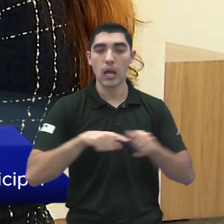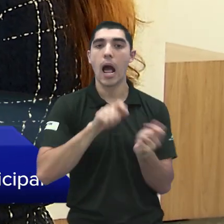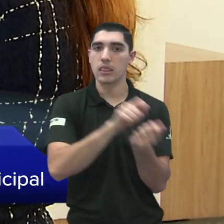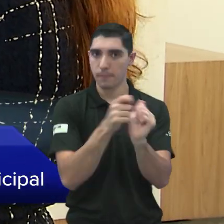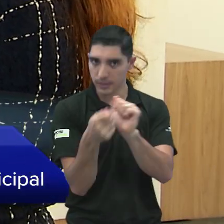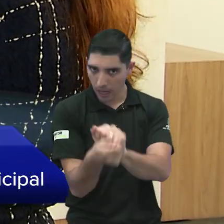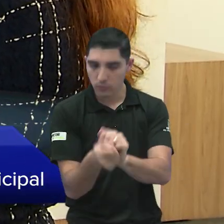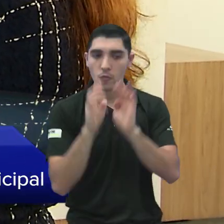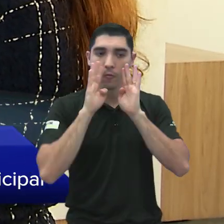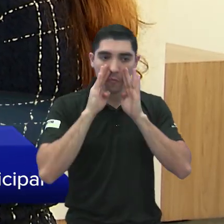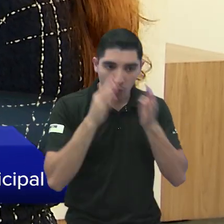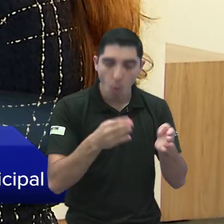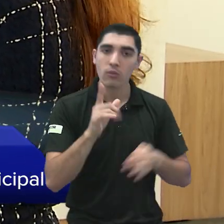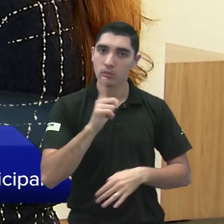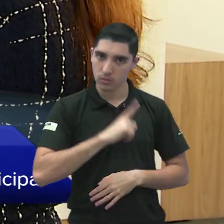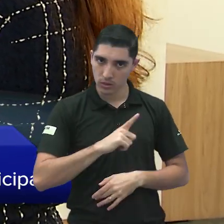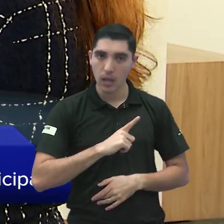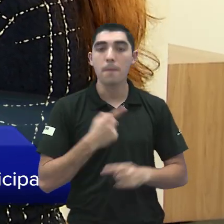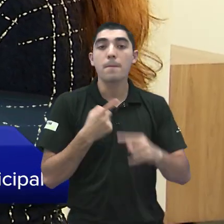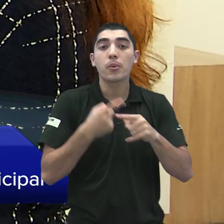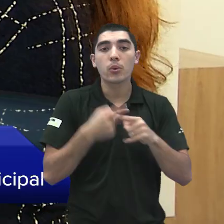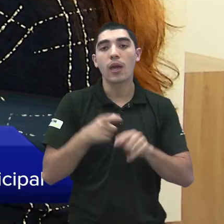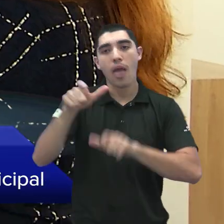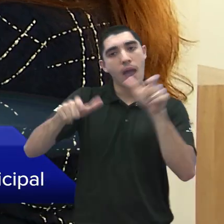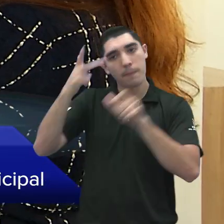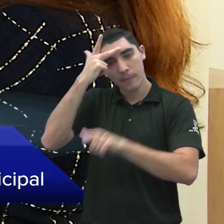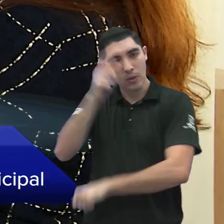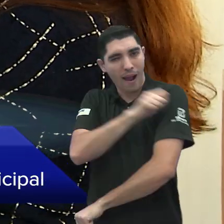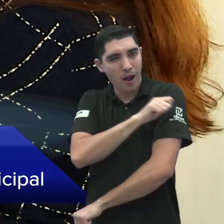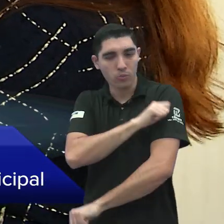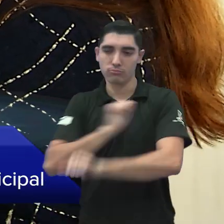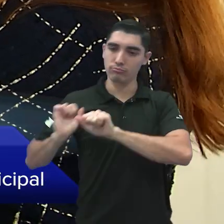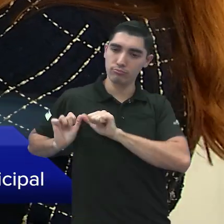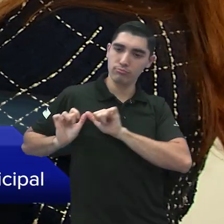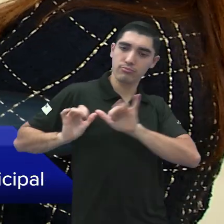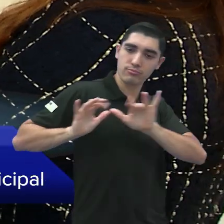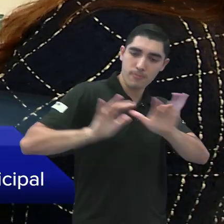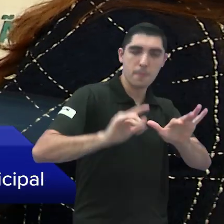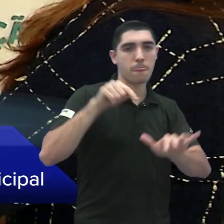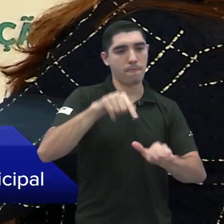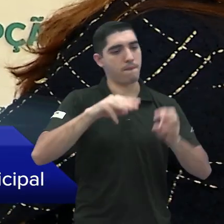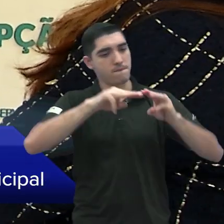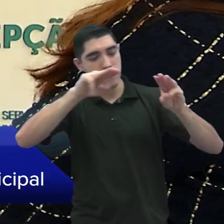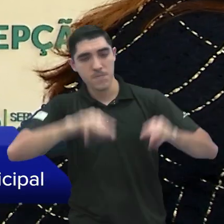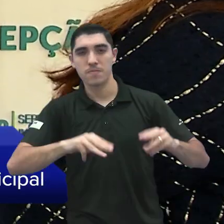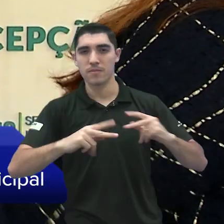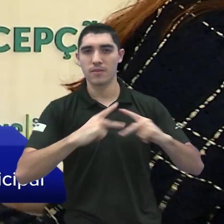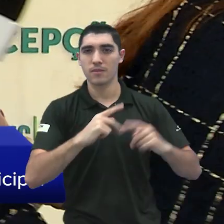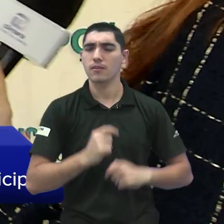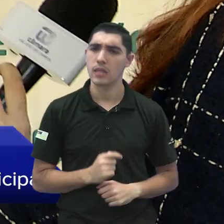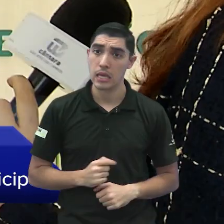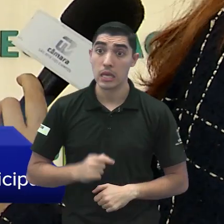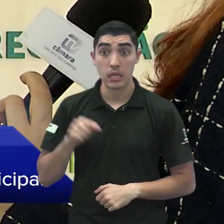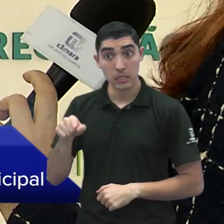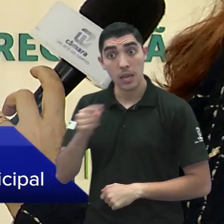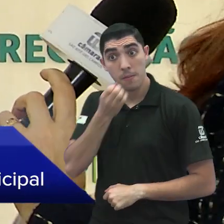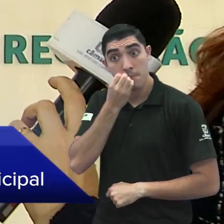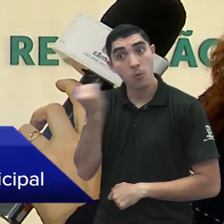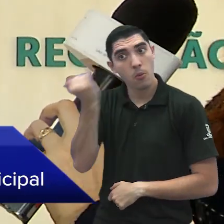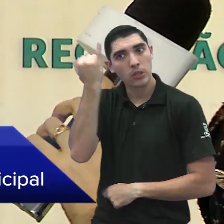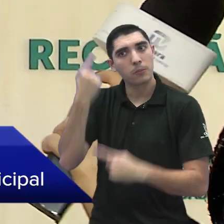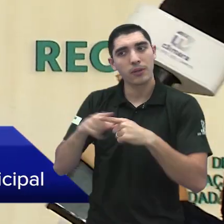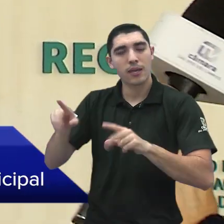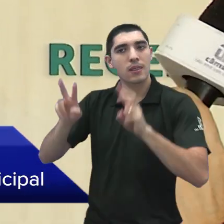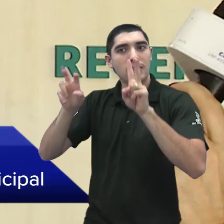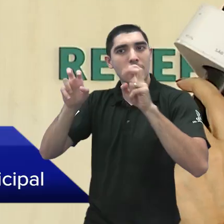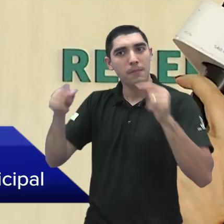adaptado, centralizado, para poder receber essas pessoas aí no Museu Municipal. E que, de toda forma, faz todo